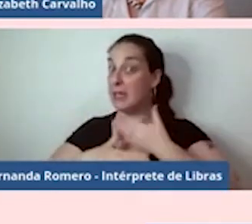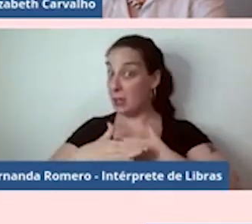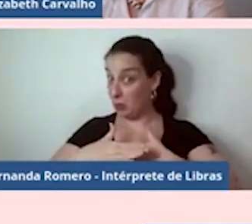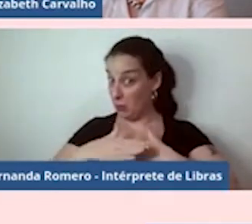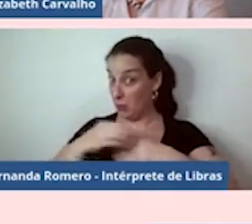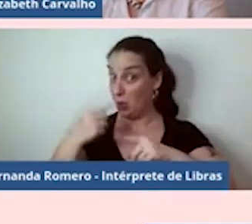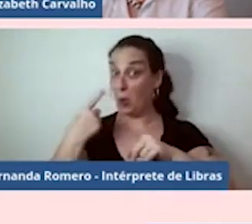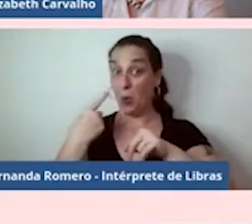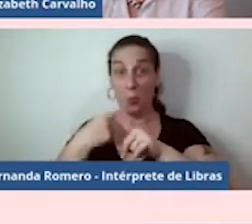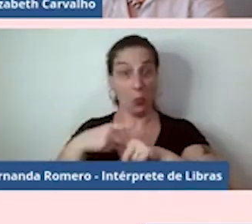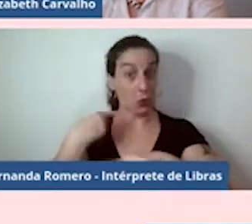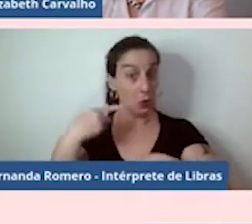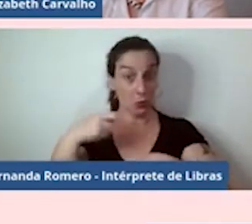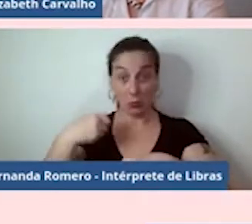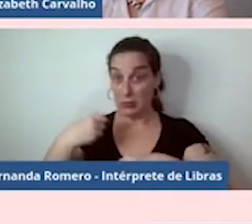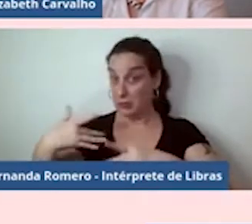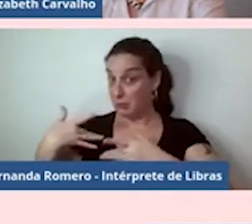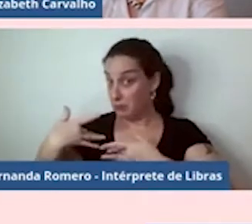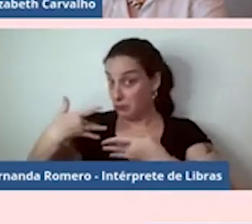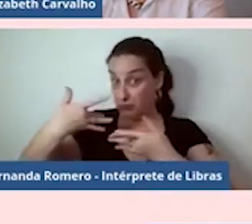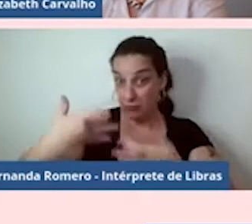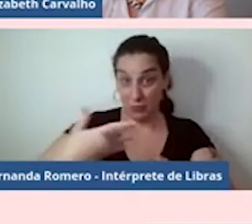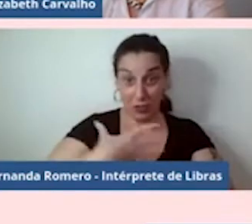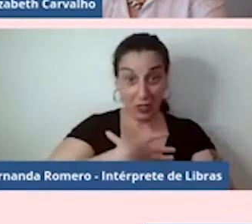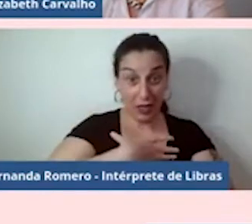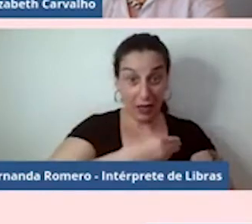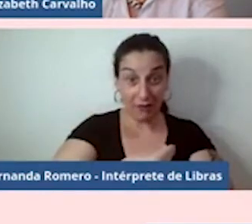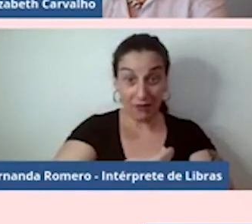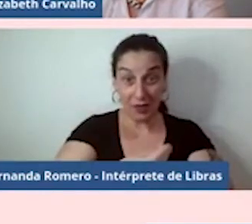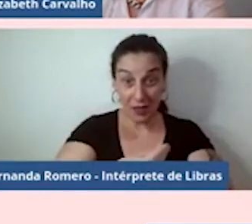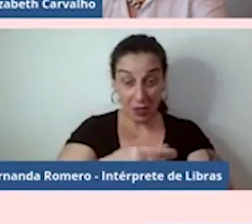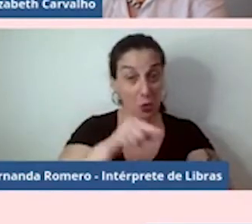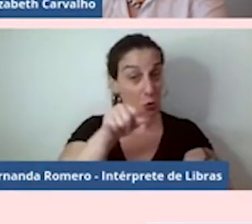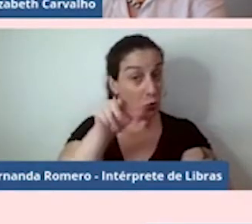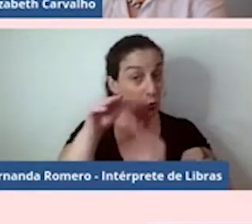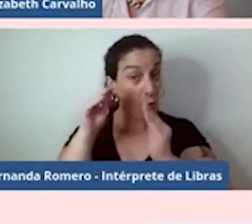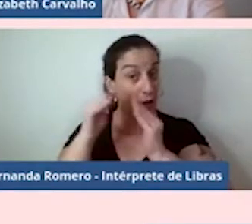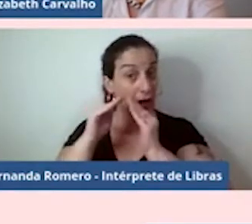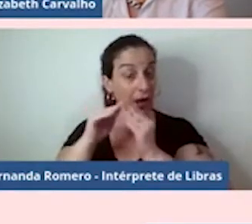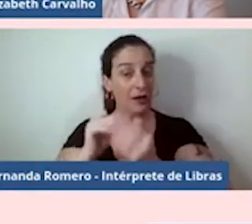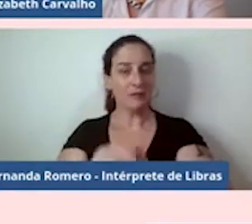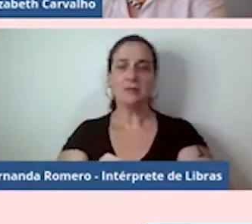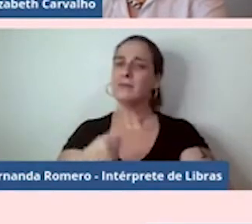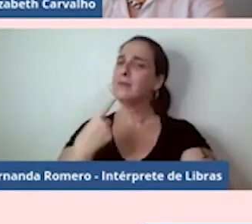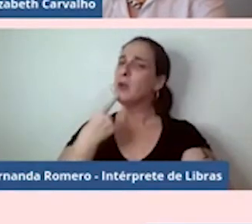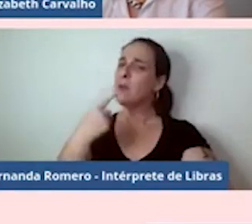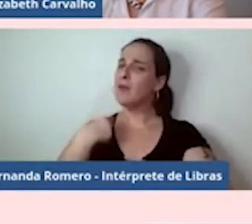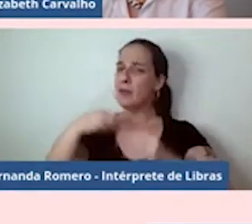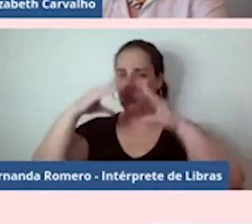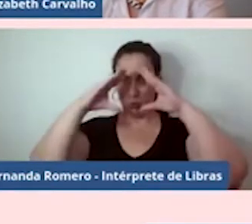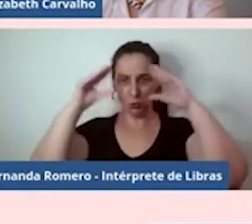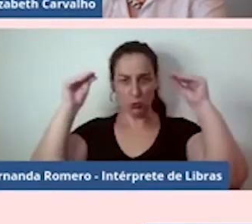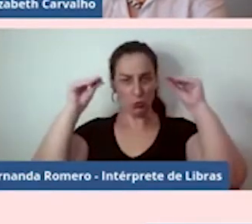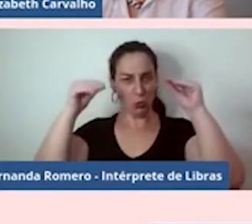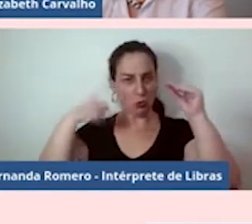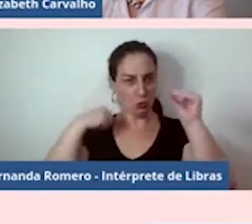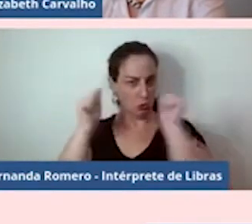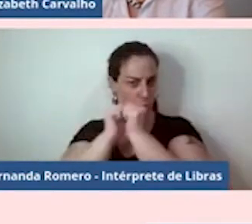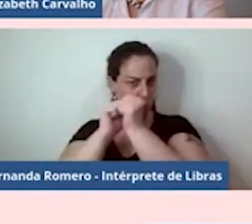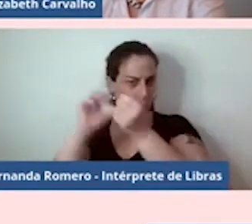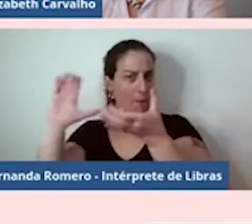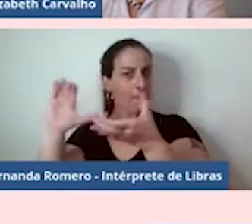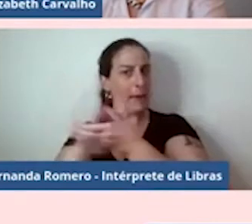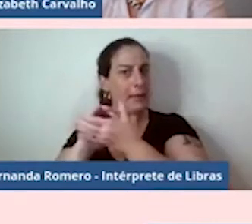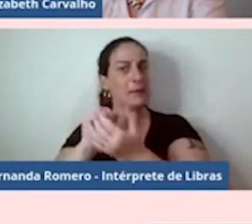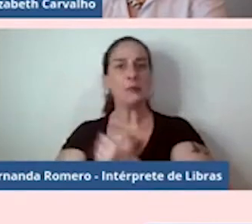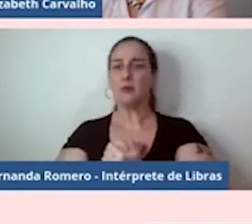ter que te dedicar mais à criança, à tua casa, né? Aí um belo dia tava eu de noite com o meu marido, né? E aí eu